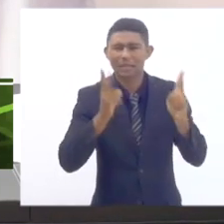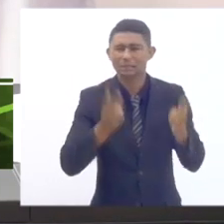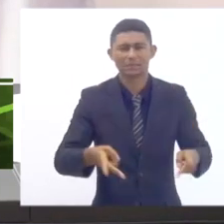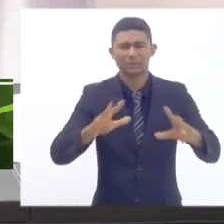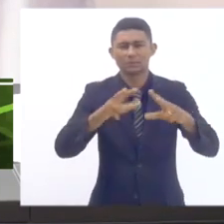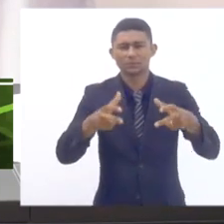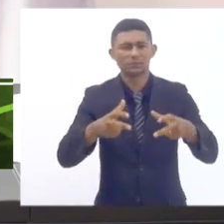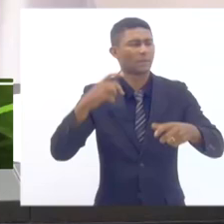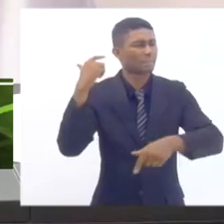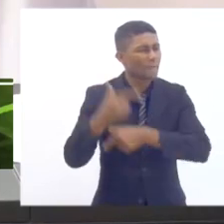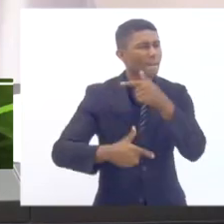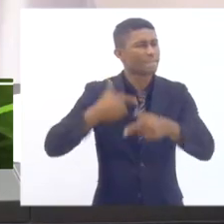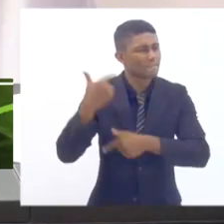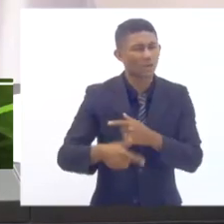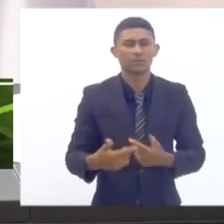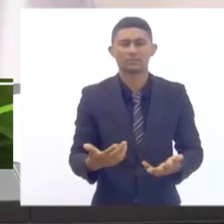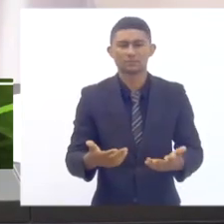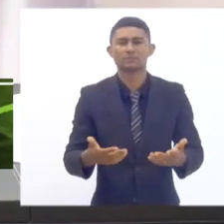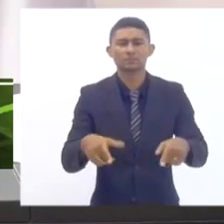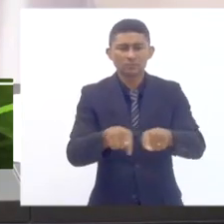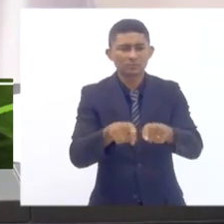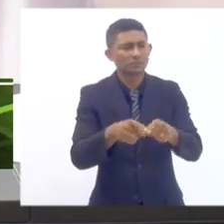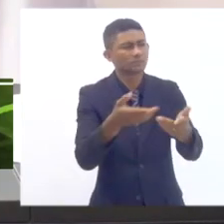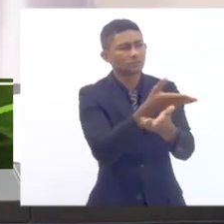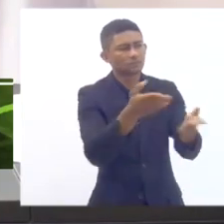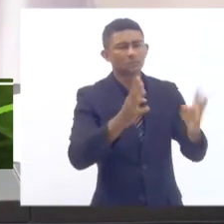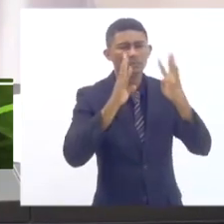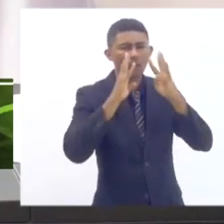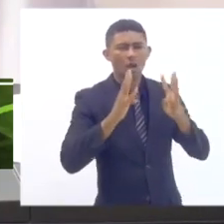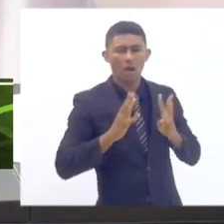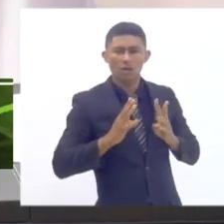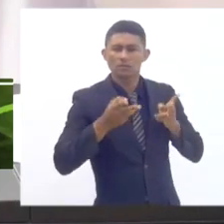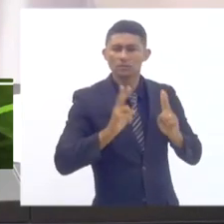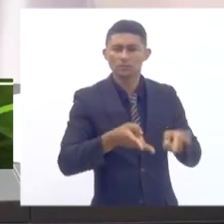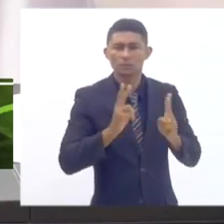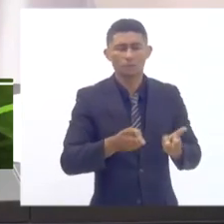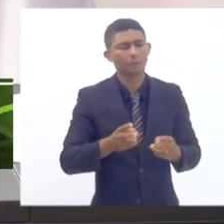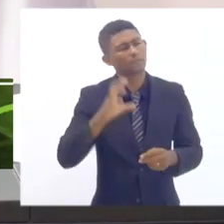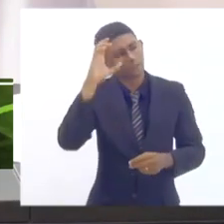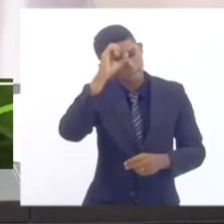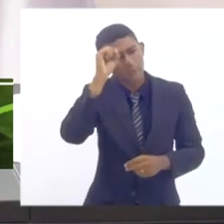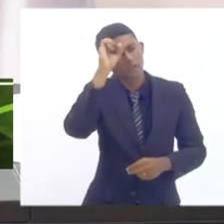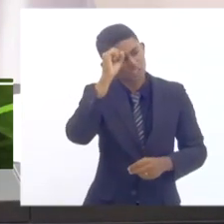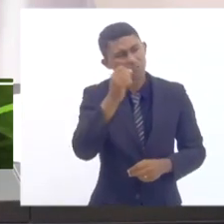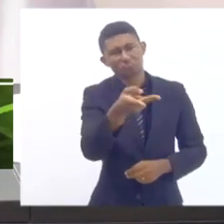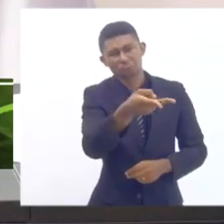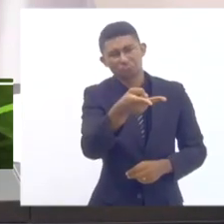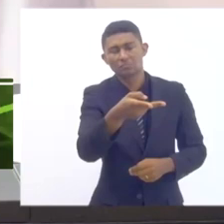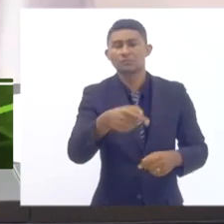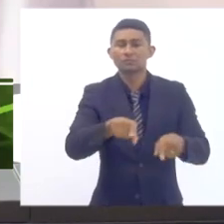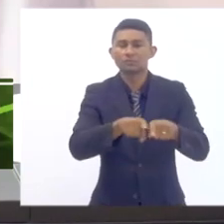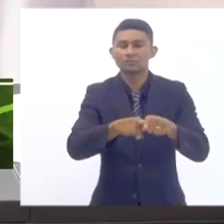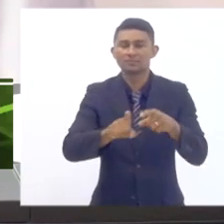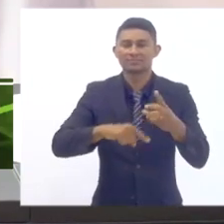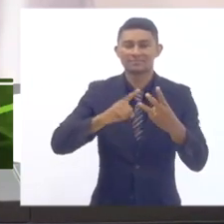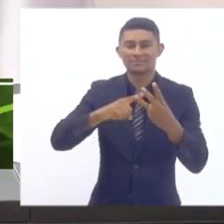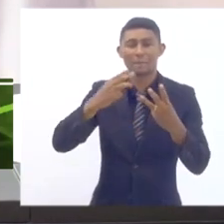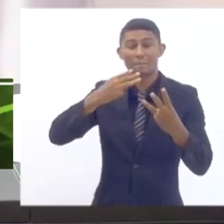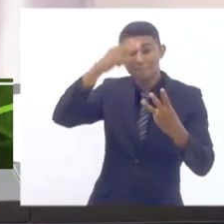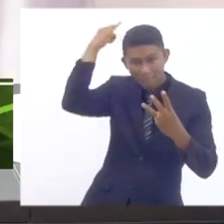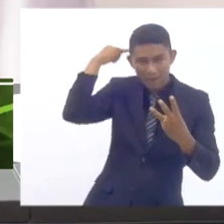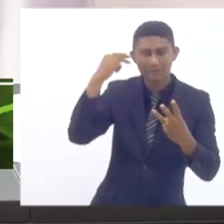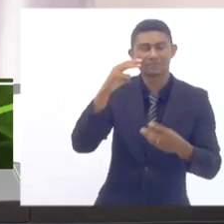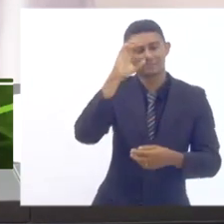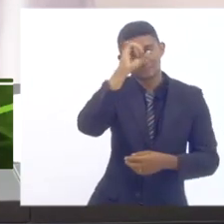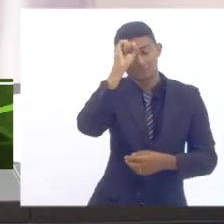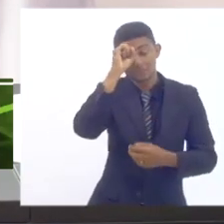comissão, né, pela elegância do trato de sempre. Aprendi muito com você, com o Marcelo também, com o Pacheco, né? Então,